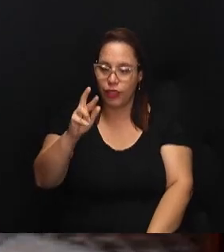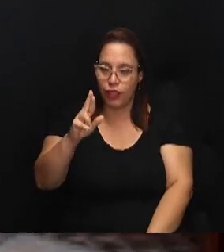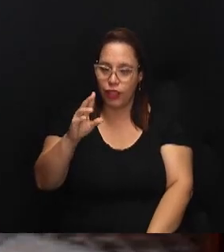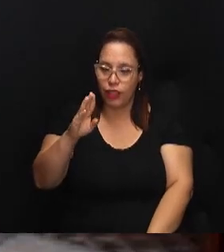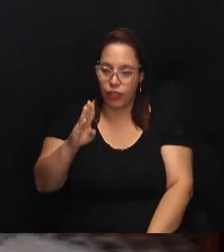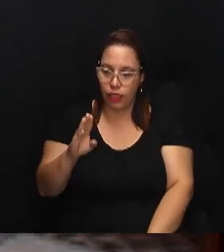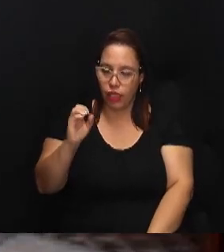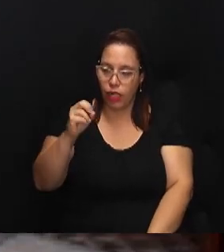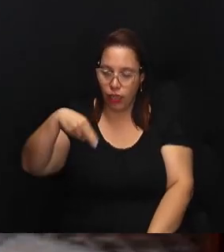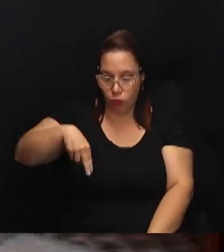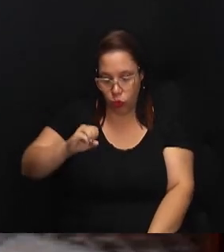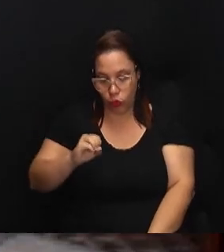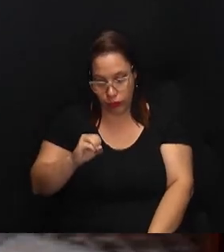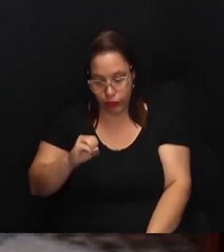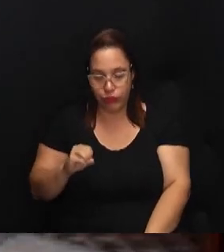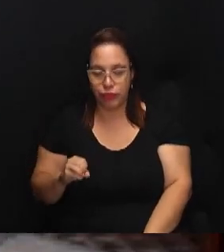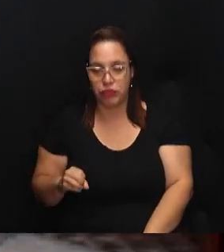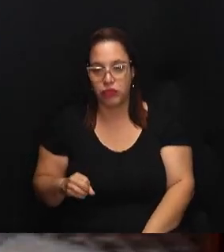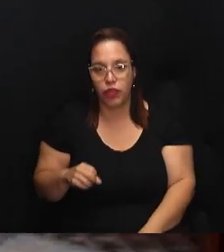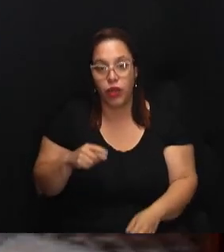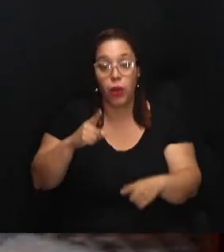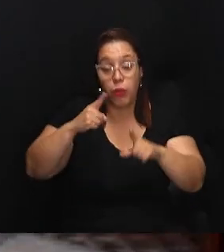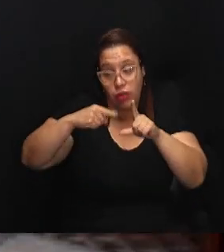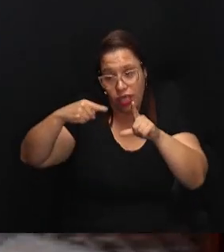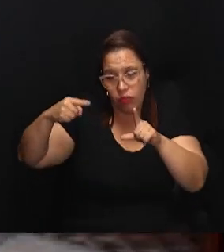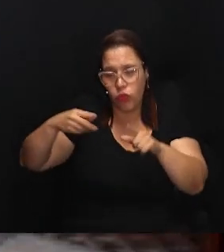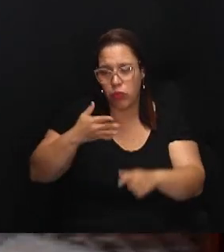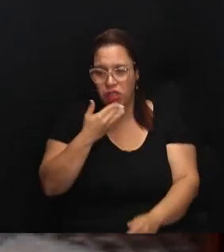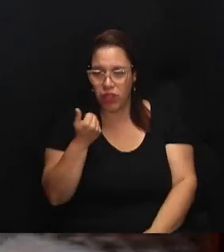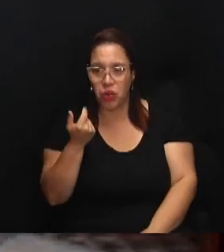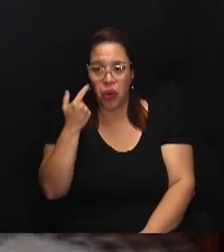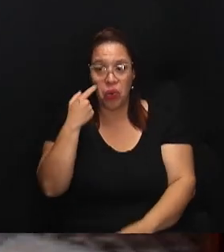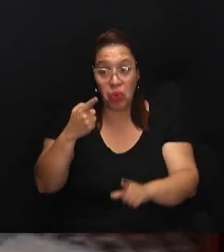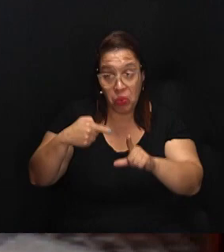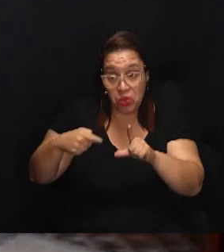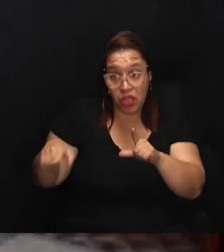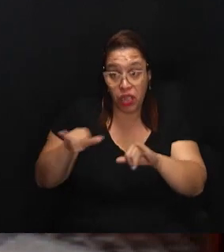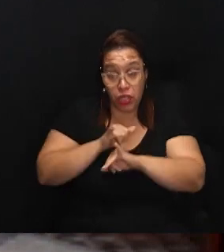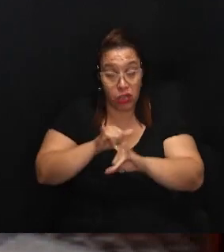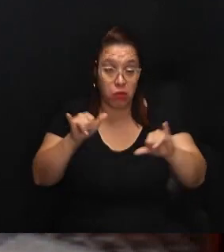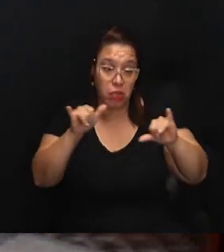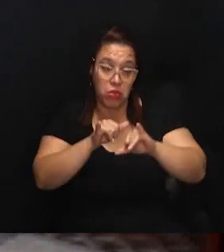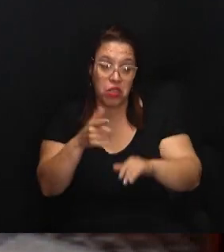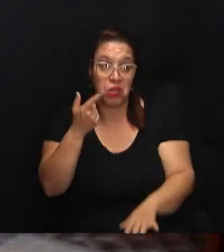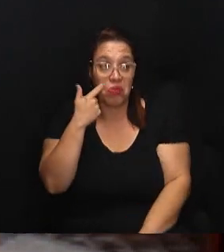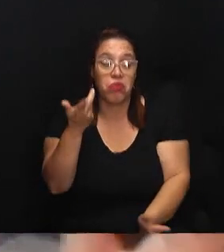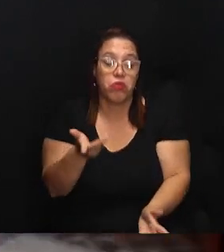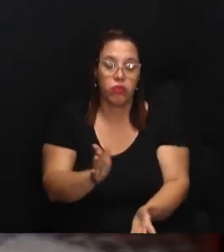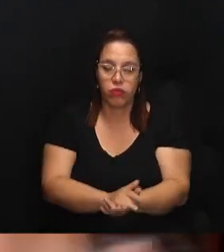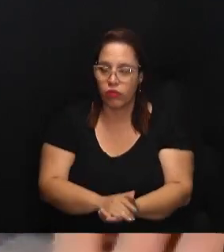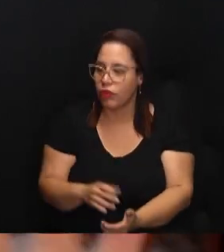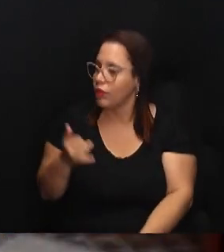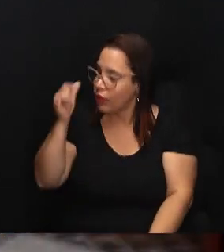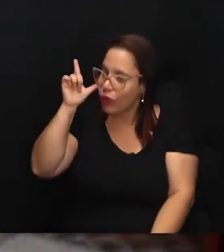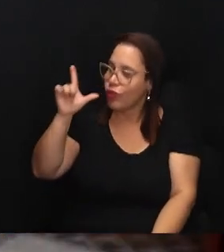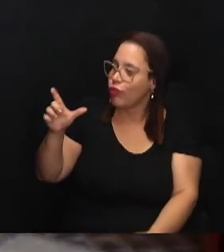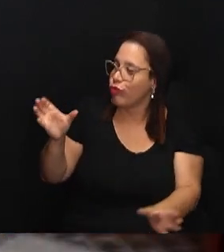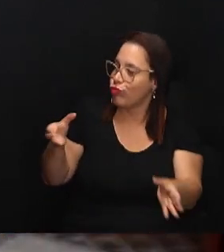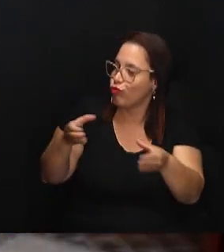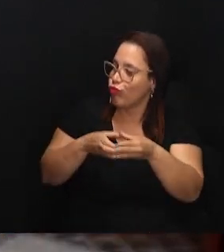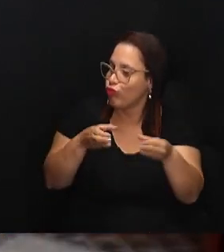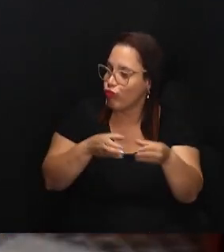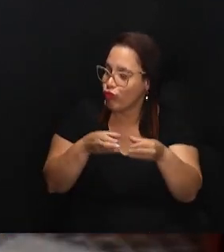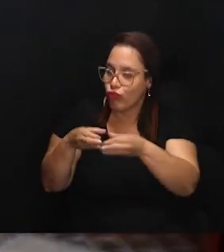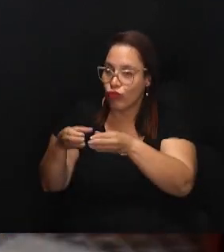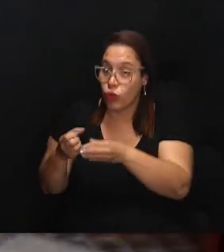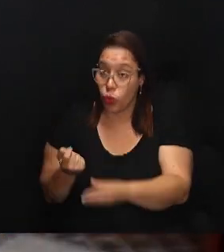Enfim, conseguir separar as espécies mais rapidamente. Então, foram vários desenvolvimentos.